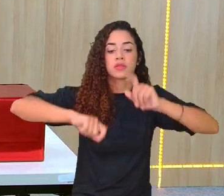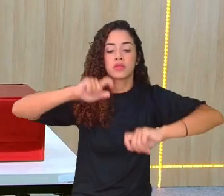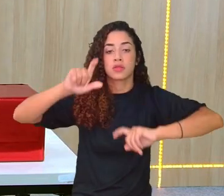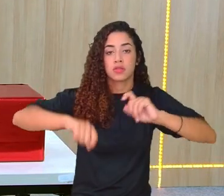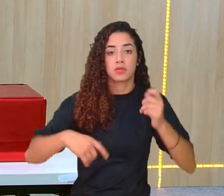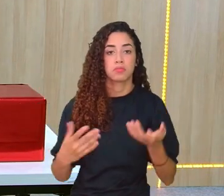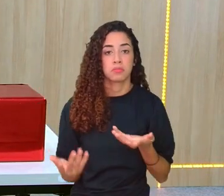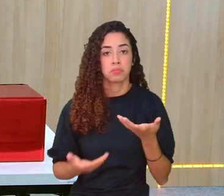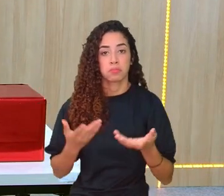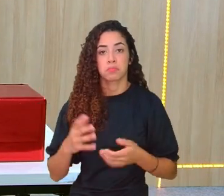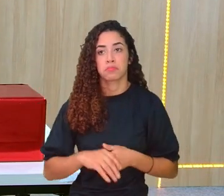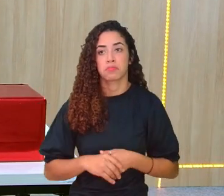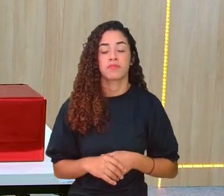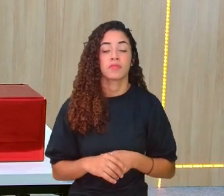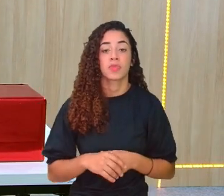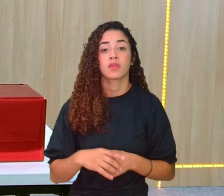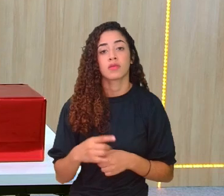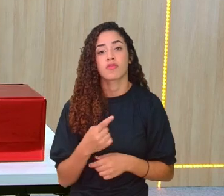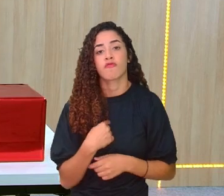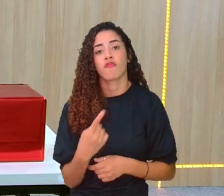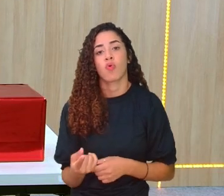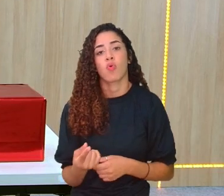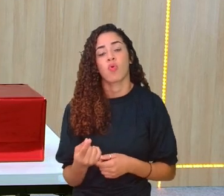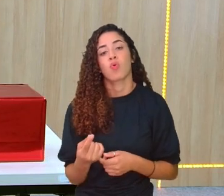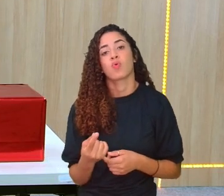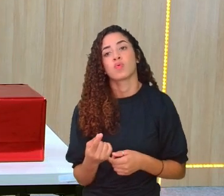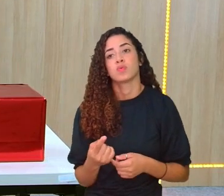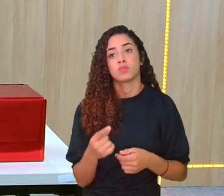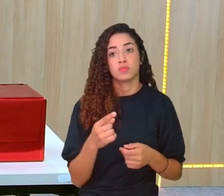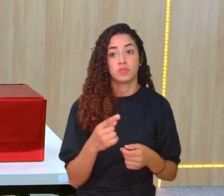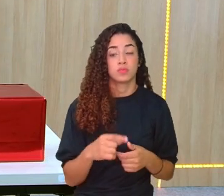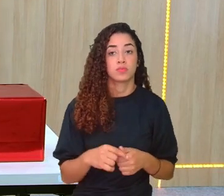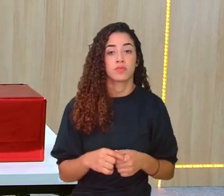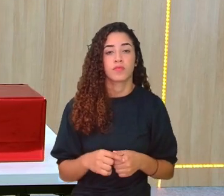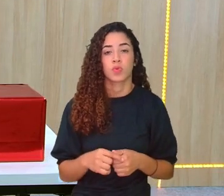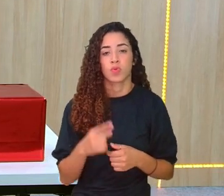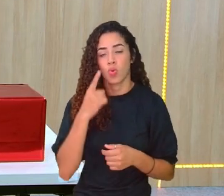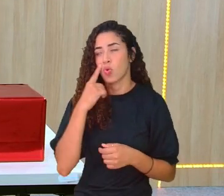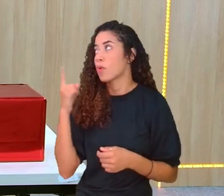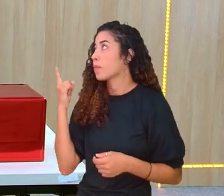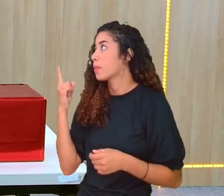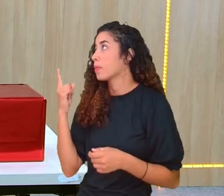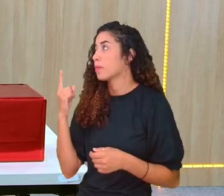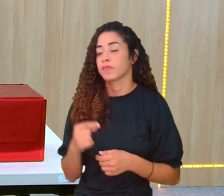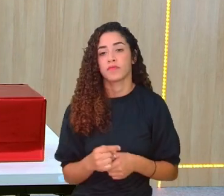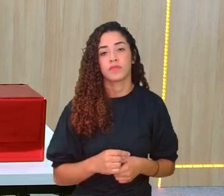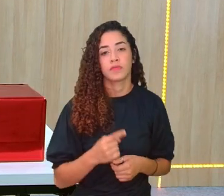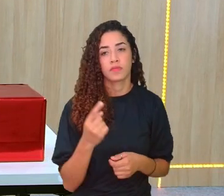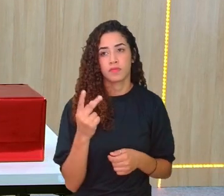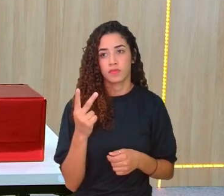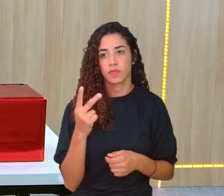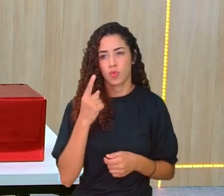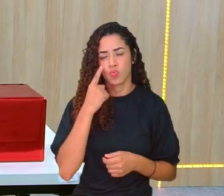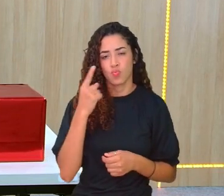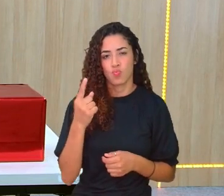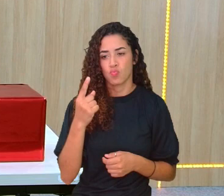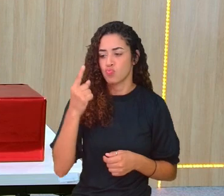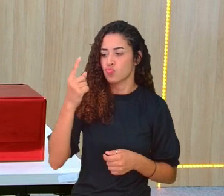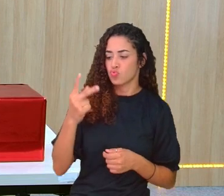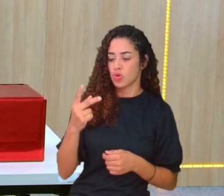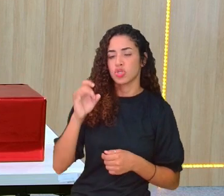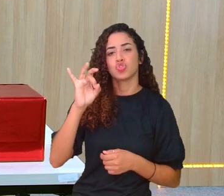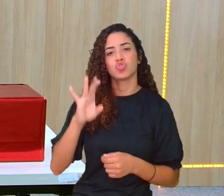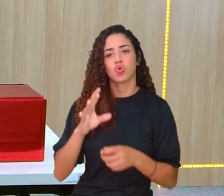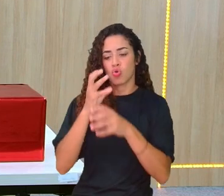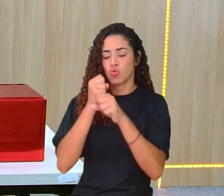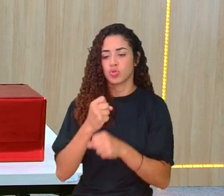todo? Eu vou contar aqui, ó. É assim, ó. Zoom, uma. Prr, duas, né? Então, é só contar.